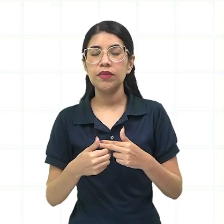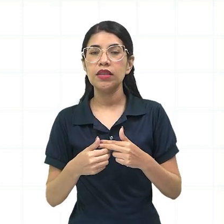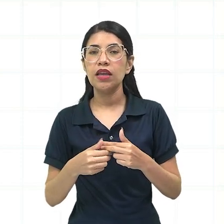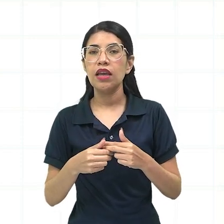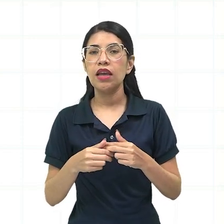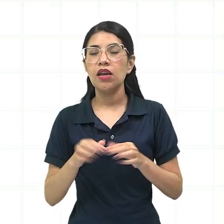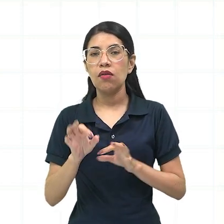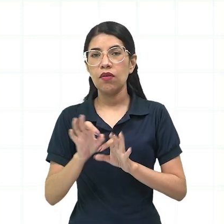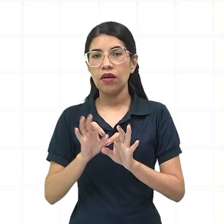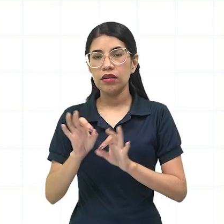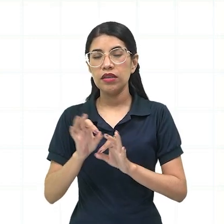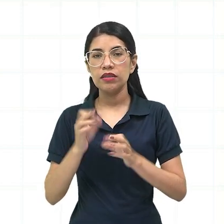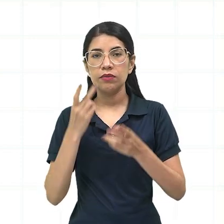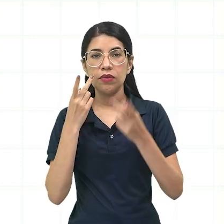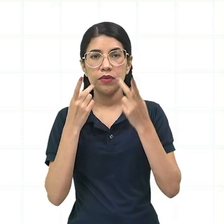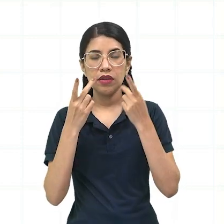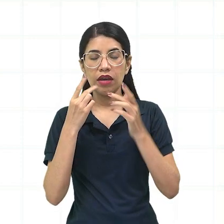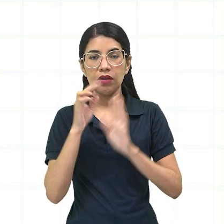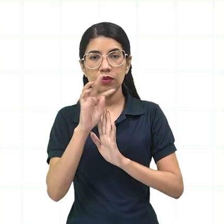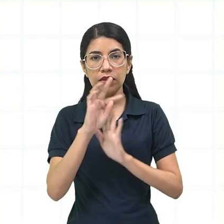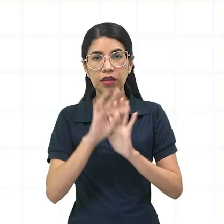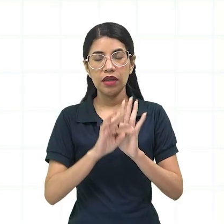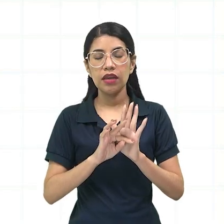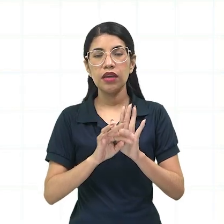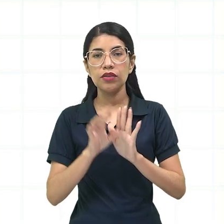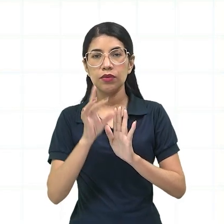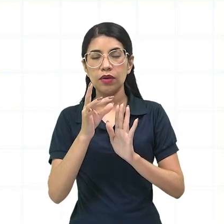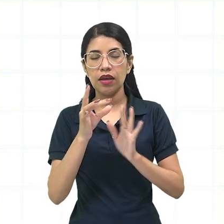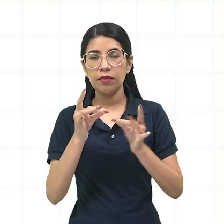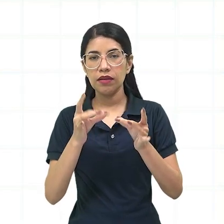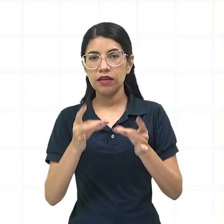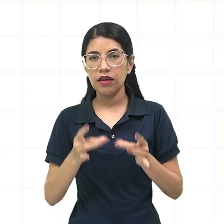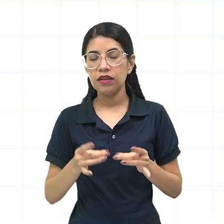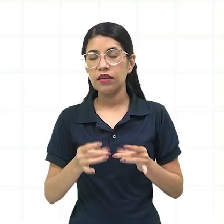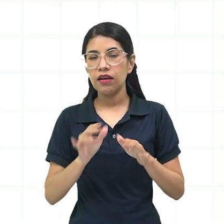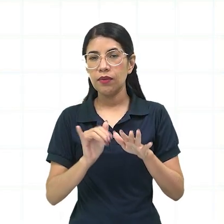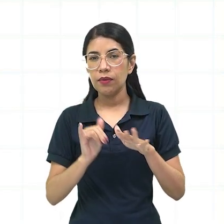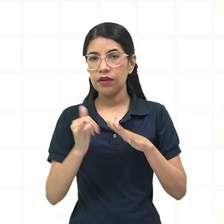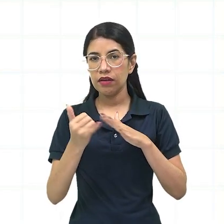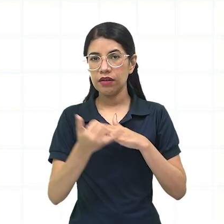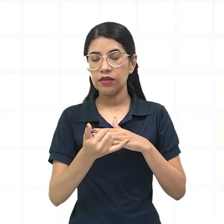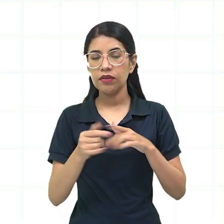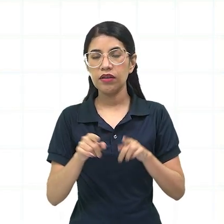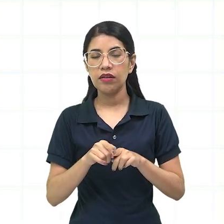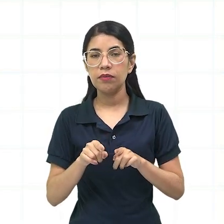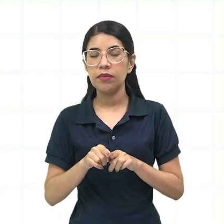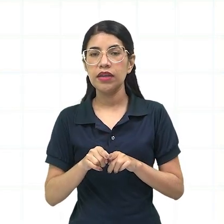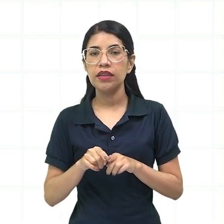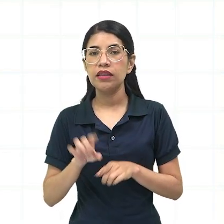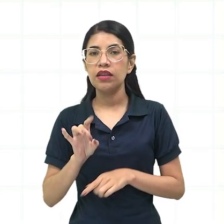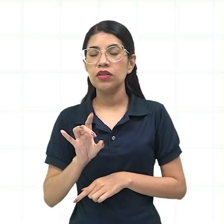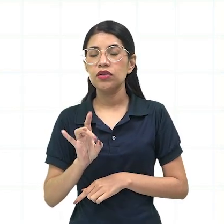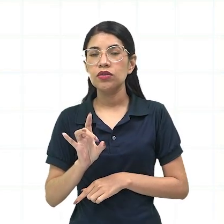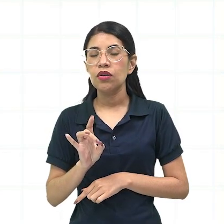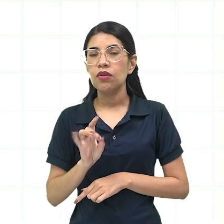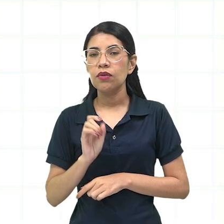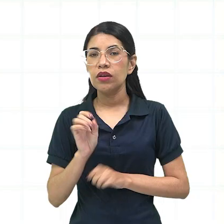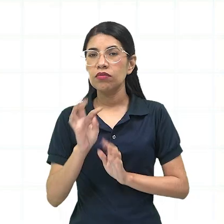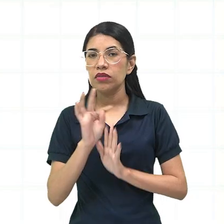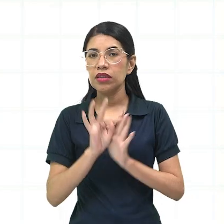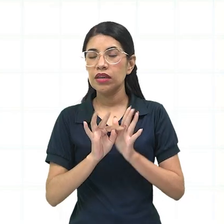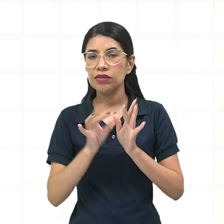uma peça, de fazer um texto, de preparar um enredo, não adianta só você querer fazer um